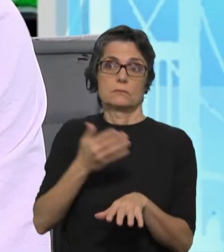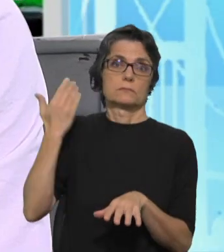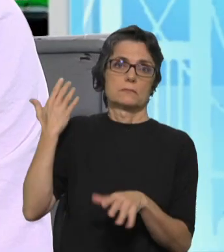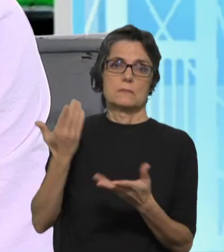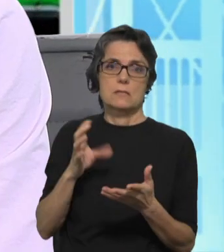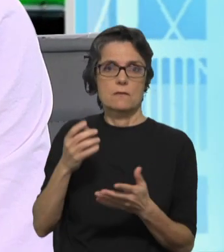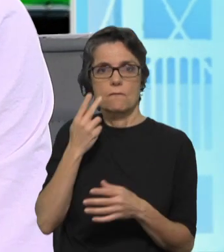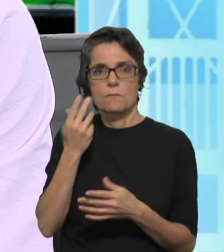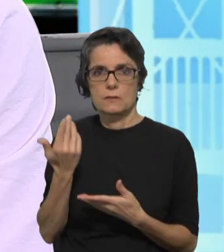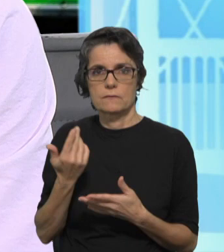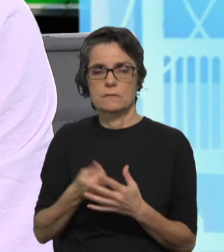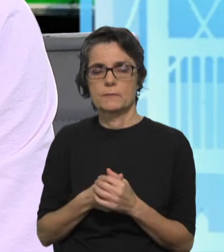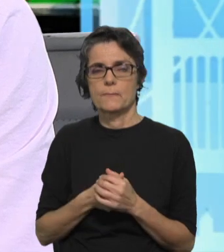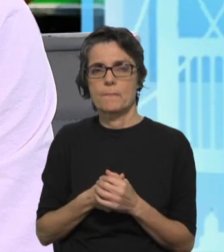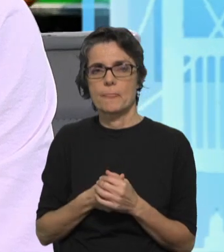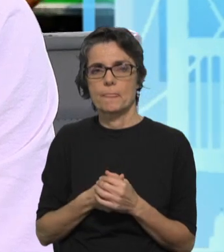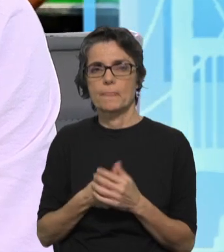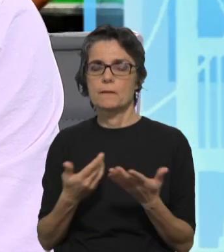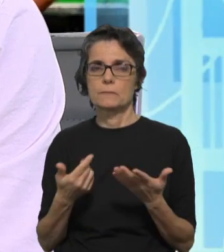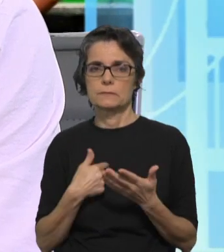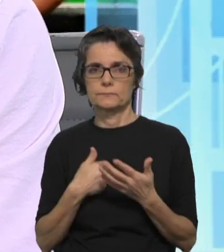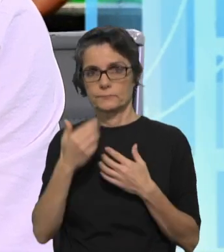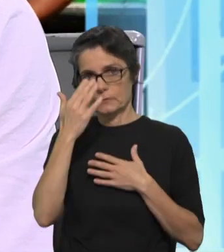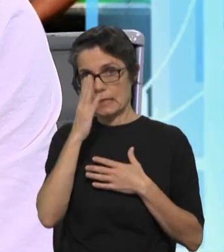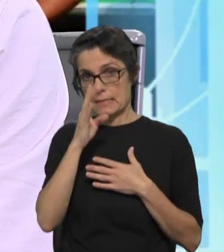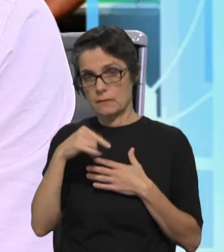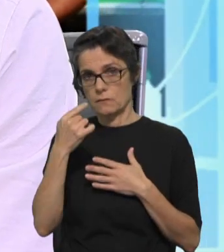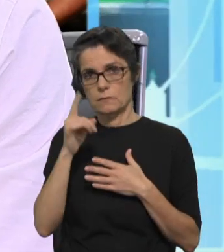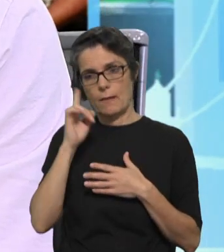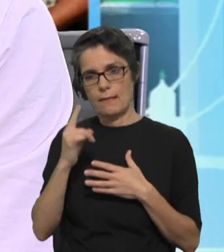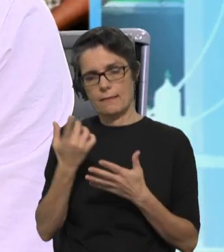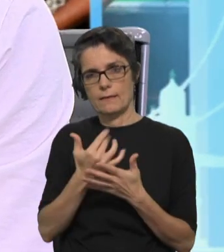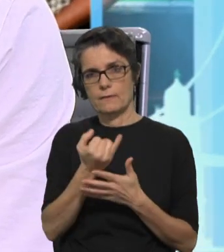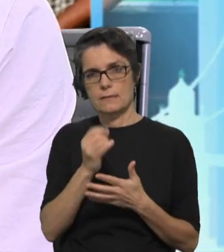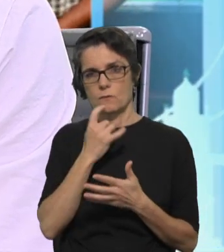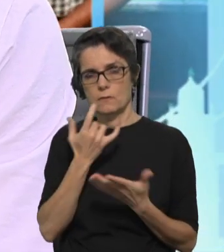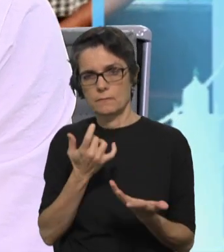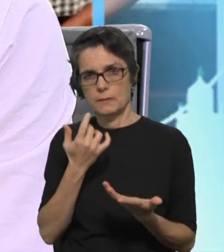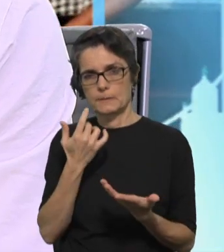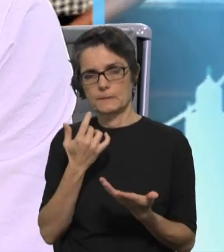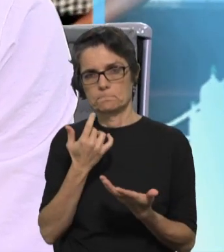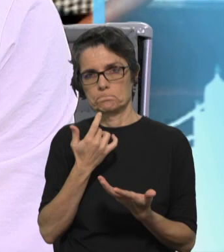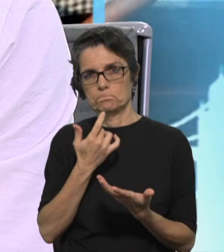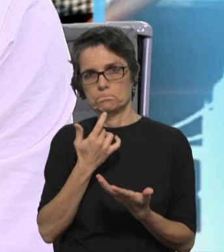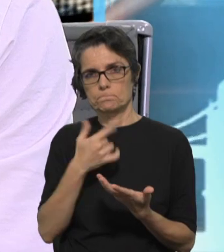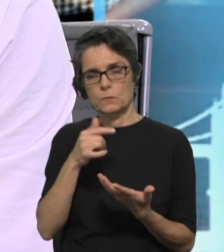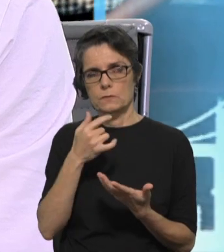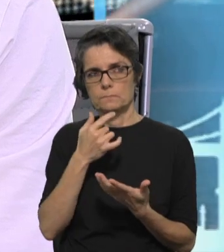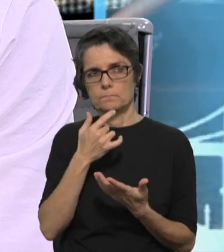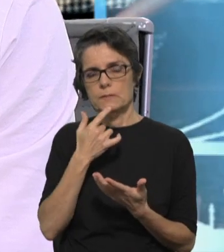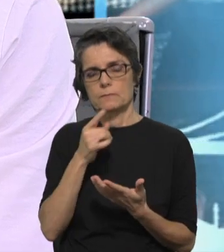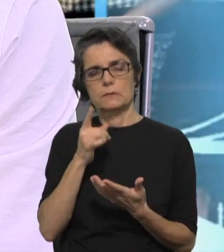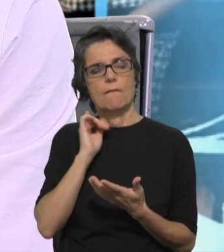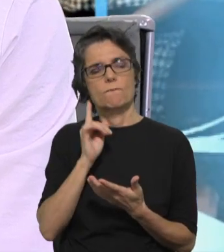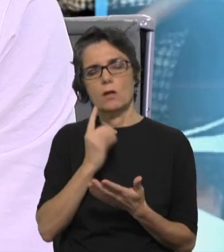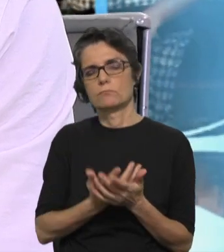Mas acho que é de facto, se olharmos para a data e para aquilo que ela simboliza, é fácil de percebermos o seu valor. Acho que é sobretudo